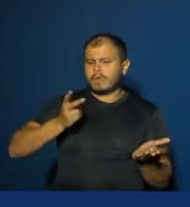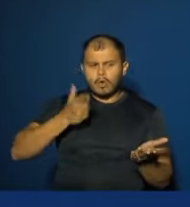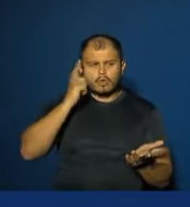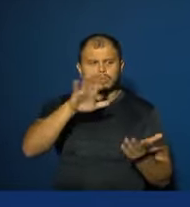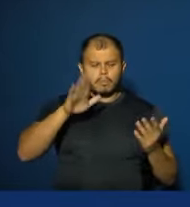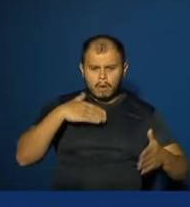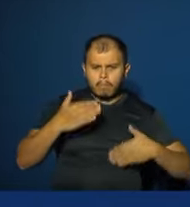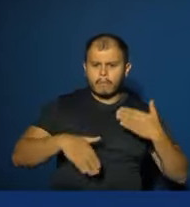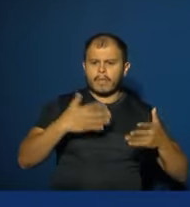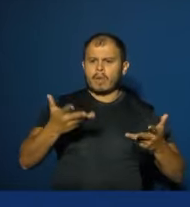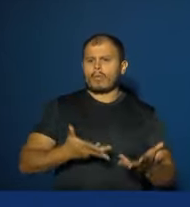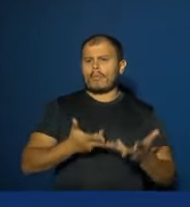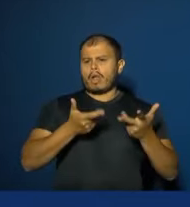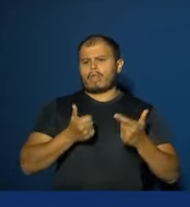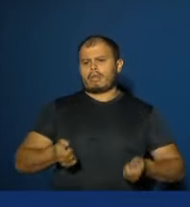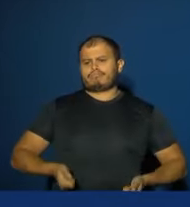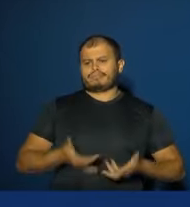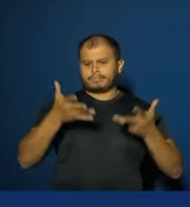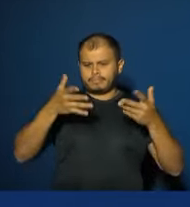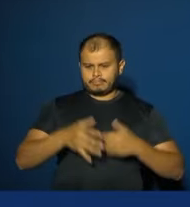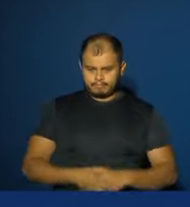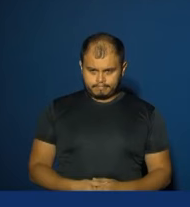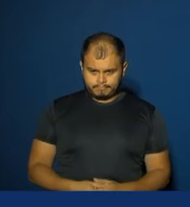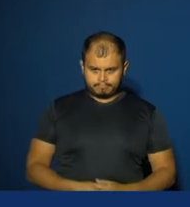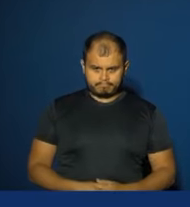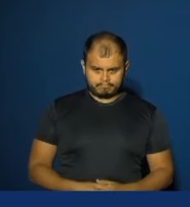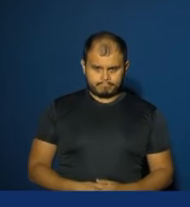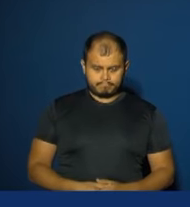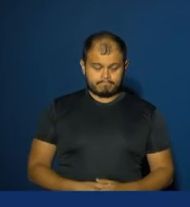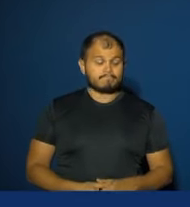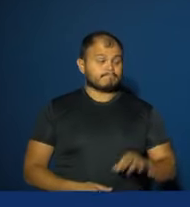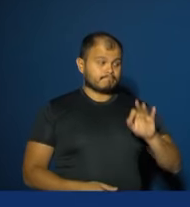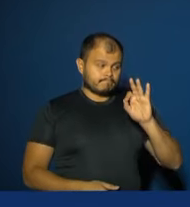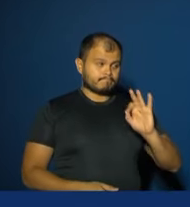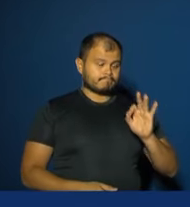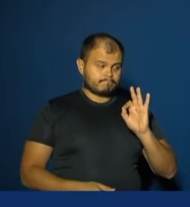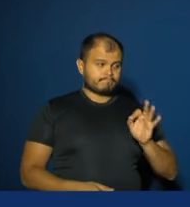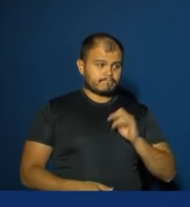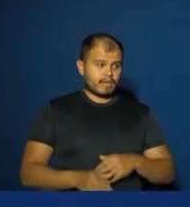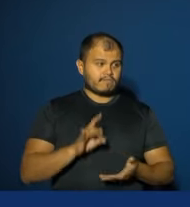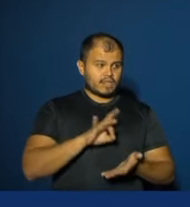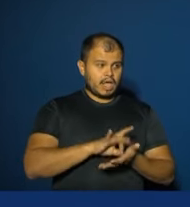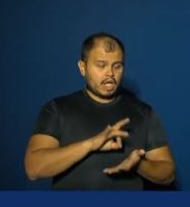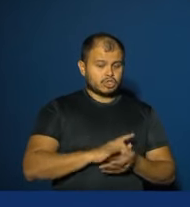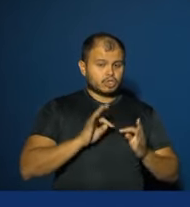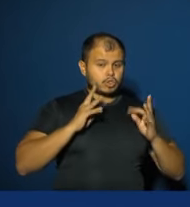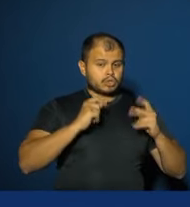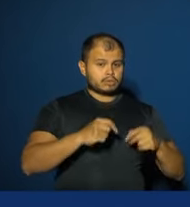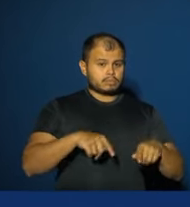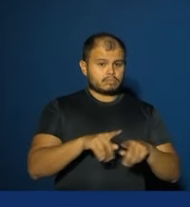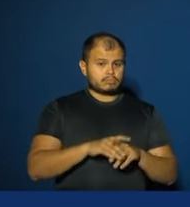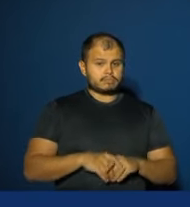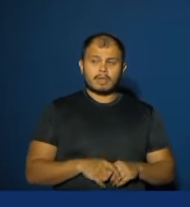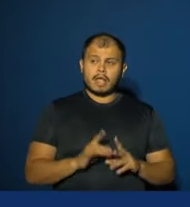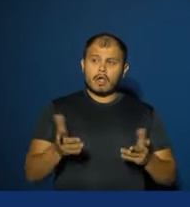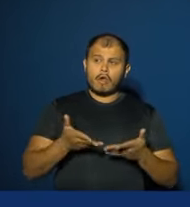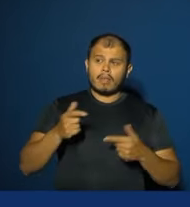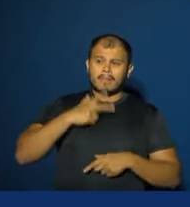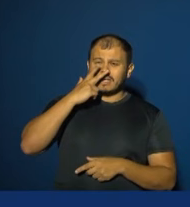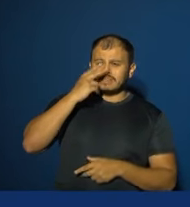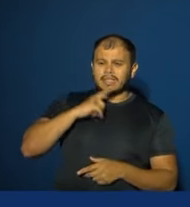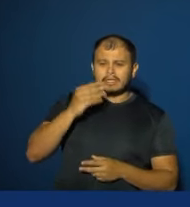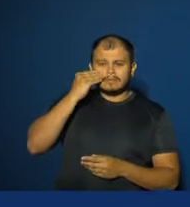dessa qualidade do gasto. Sem dúvida, é o que a sociedade, o senhor tem toda a razão. Agora, o último governo ele meio